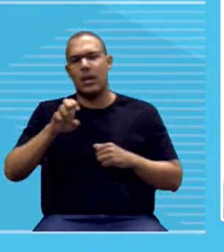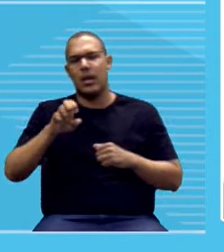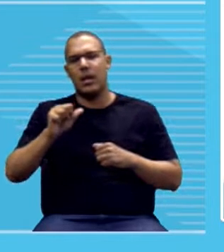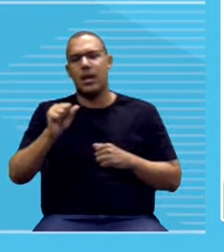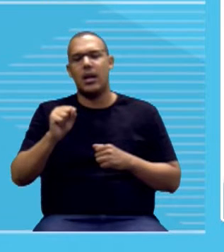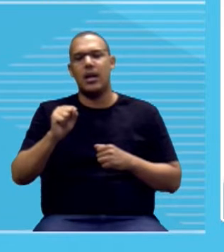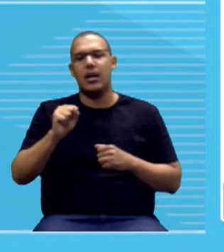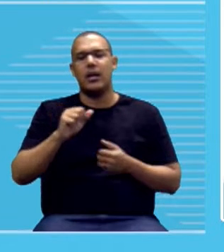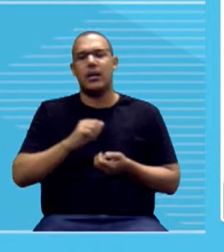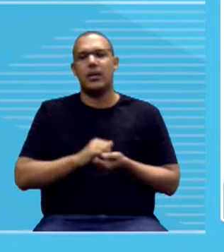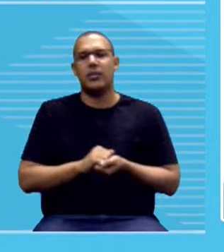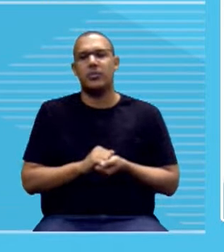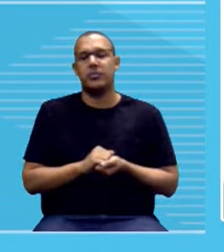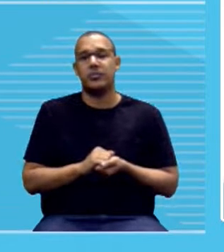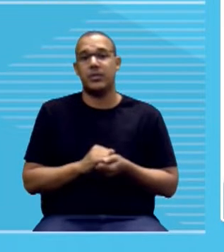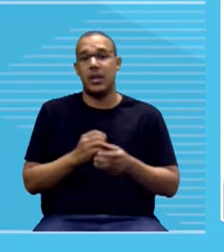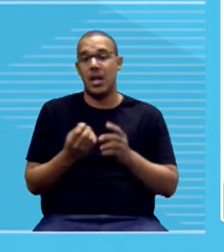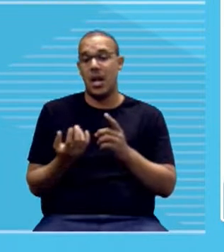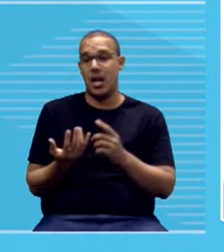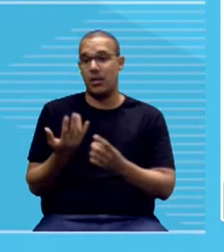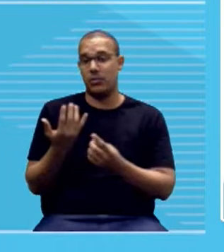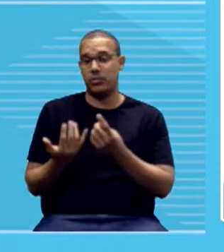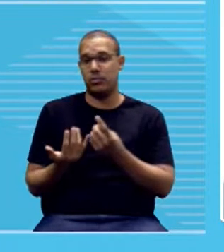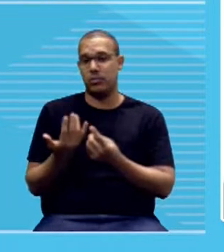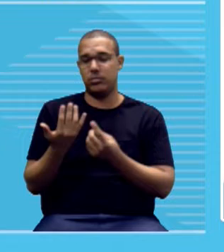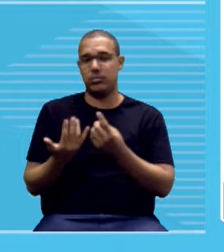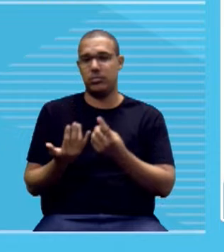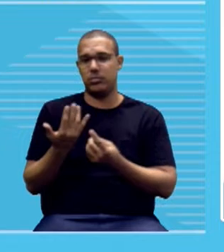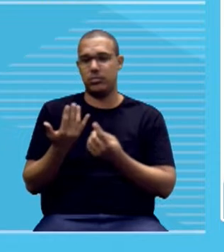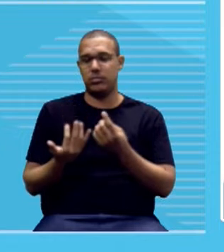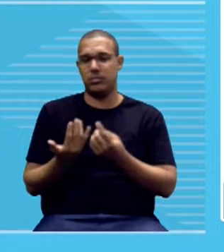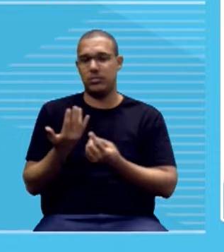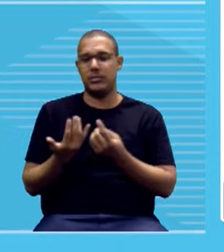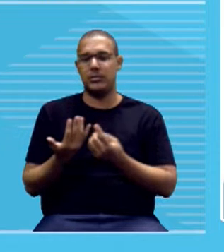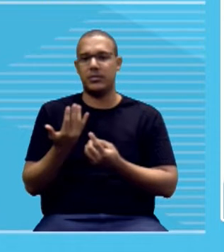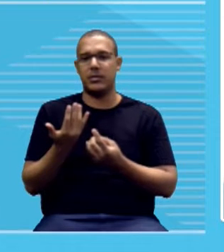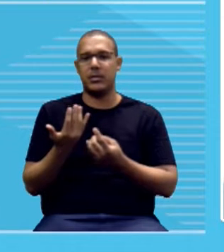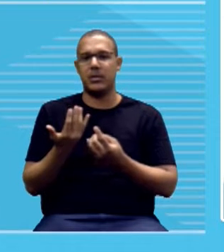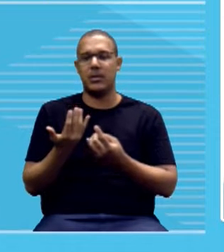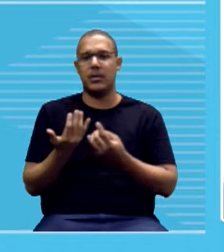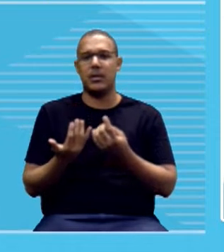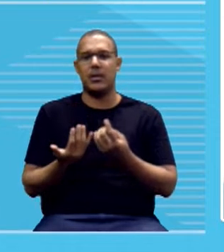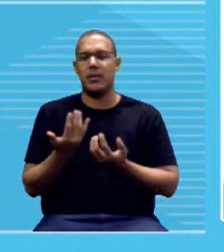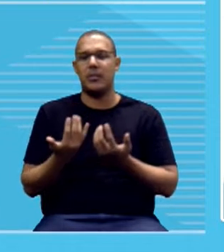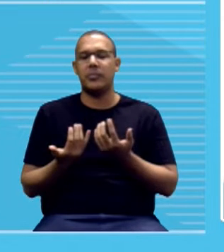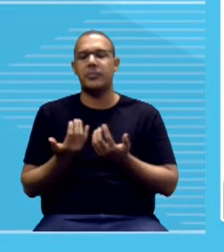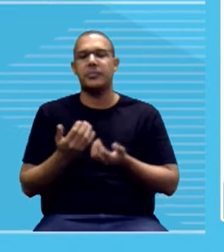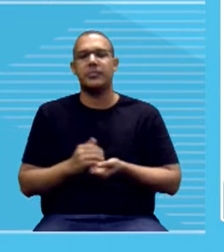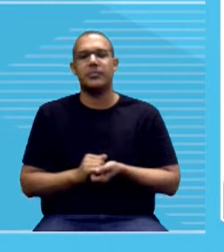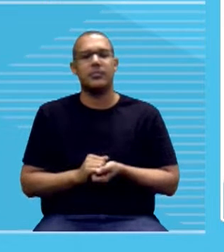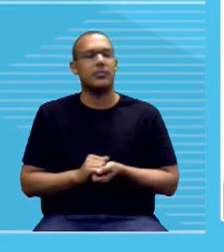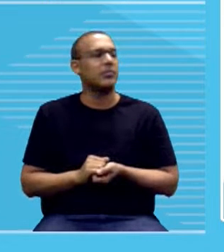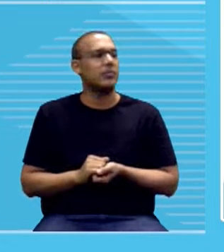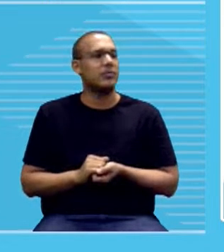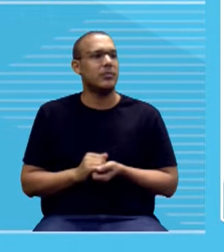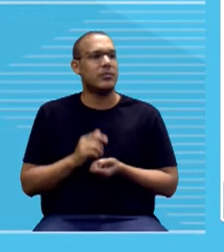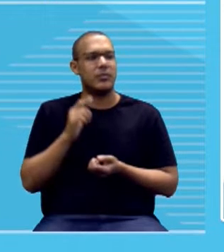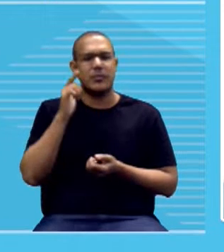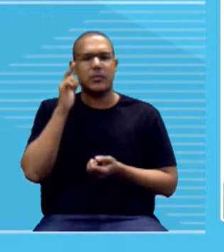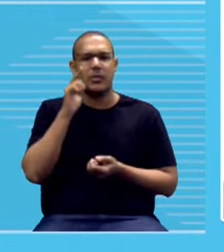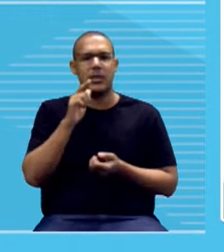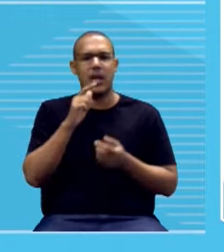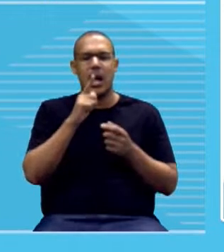com que aquele vapor gerado, eu vou queimar aquilo ali para quê? Para conseguir ebulir a